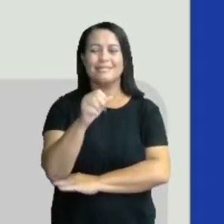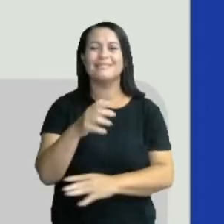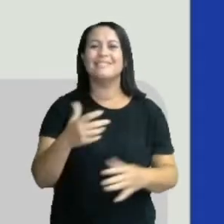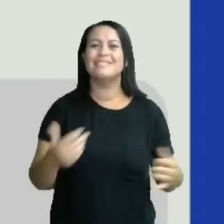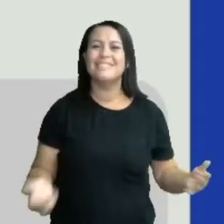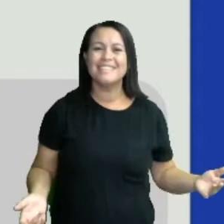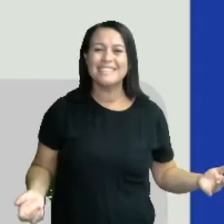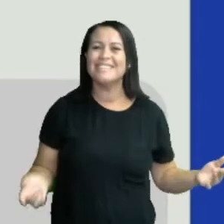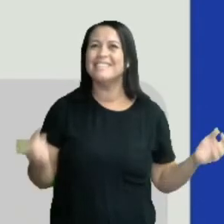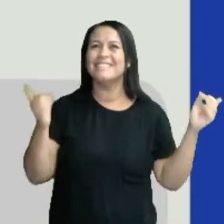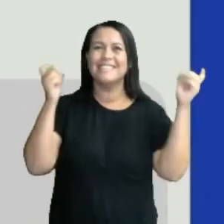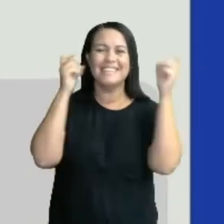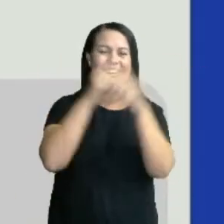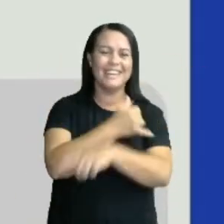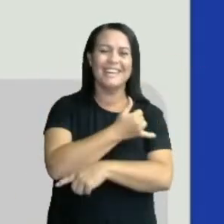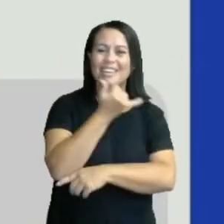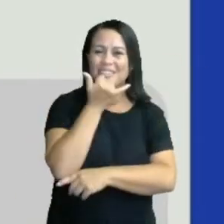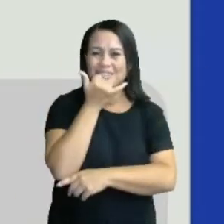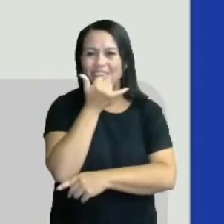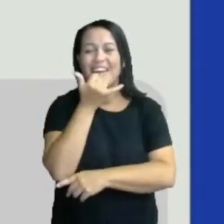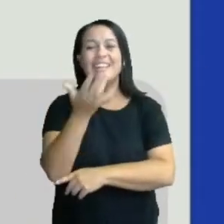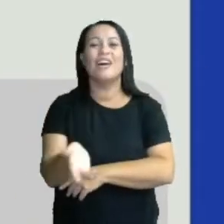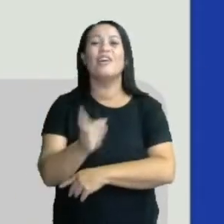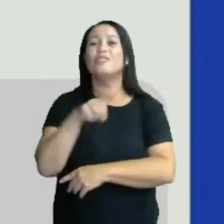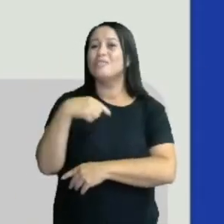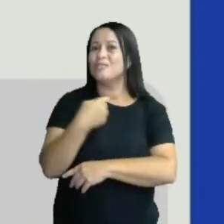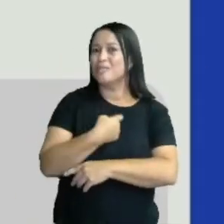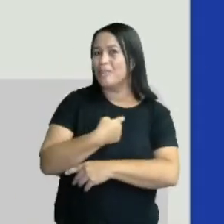cigánogos. Somos o que somos,